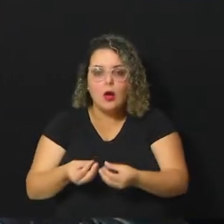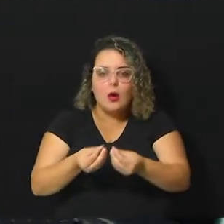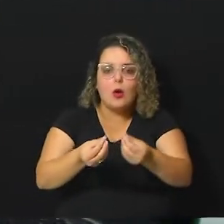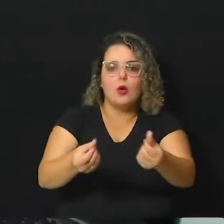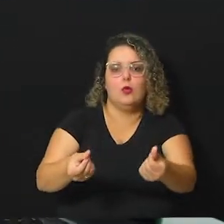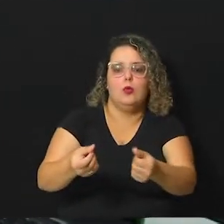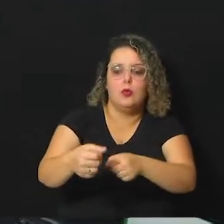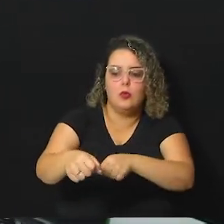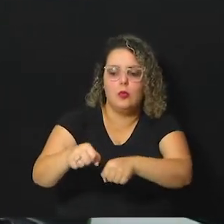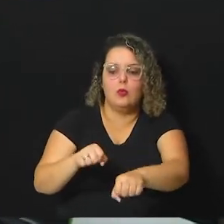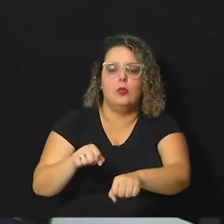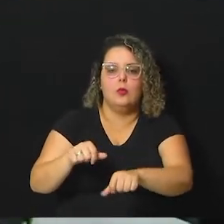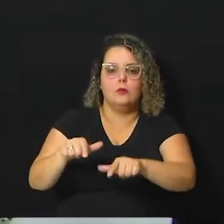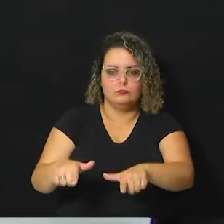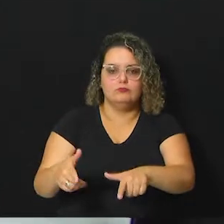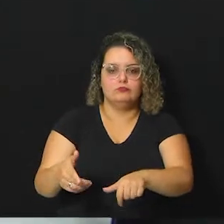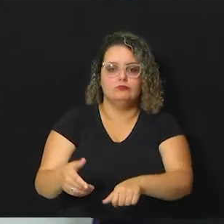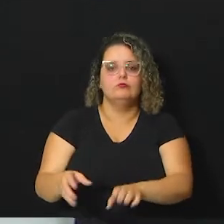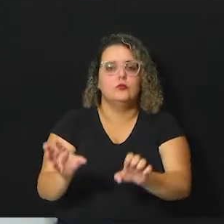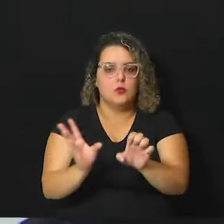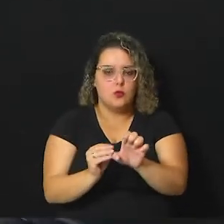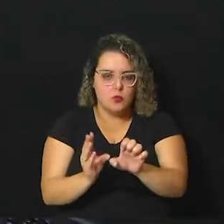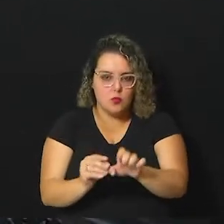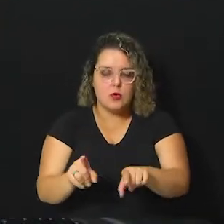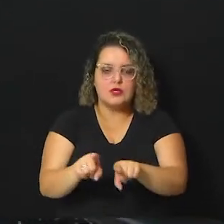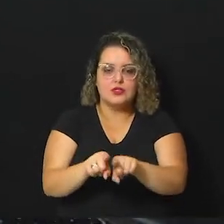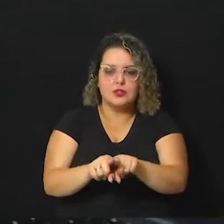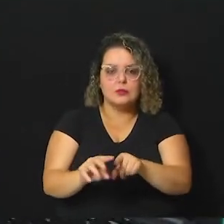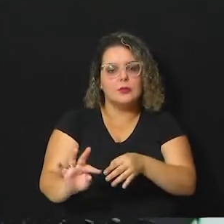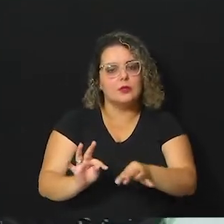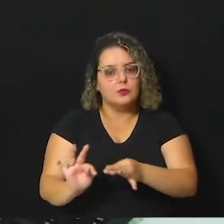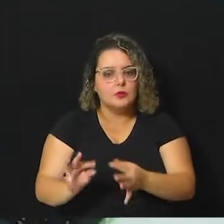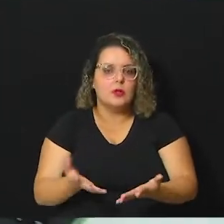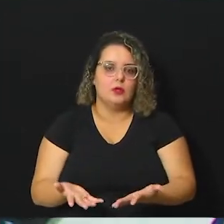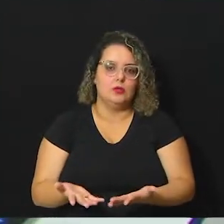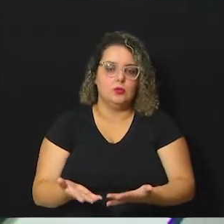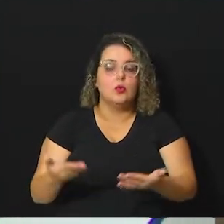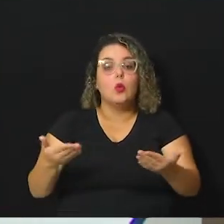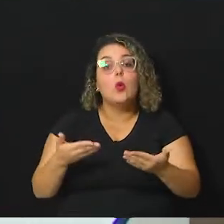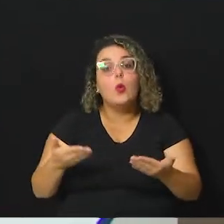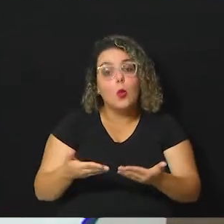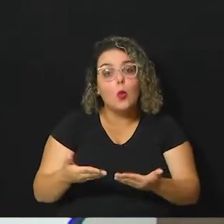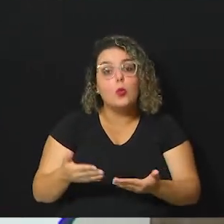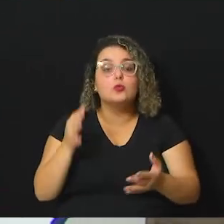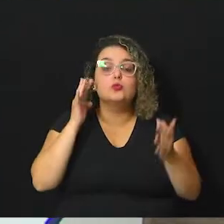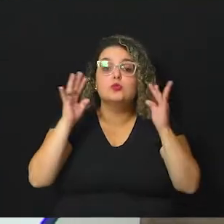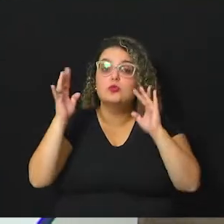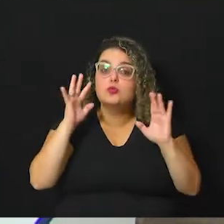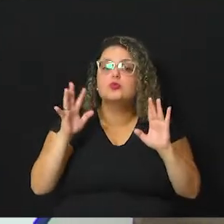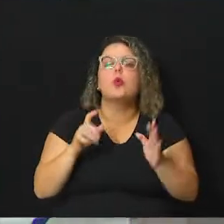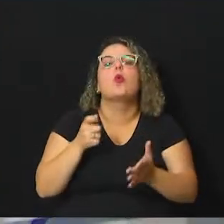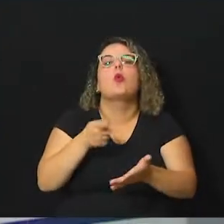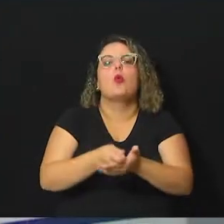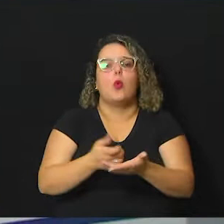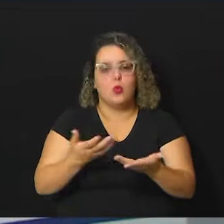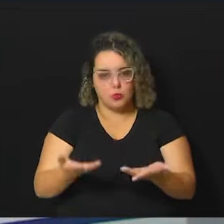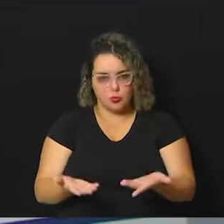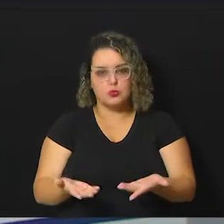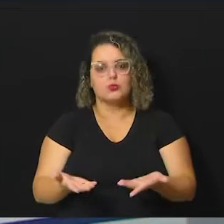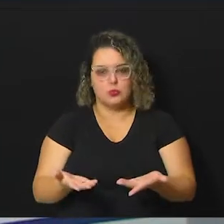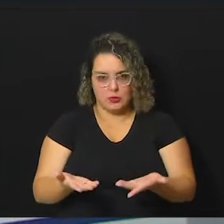locais oferecer a qualificação profissional e a educação de jovens e adultos. Então, hoje, nós estamos aqui nesse